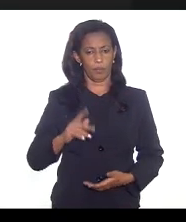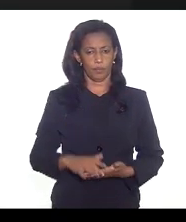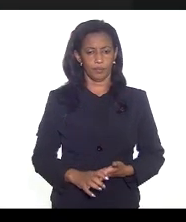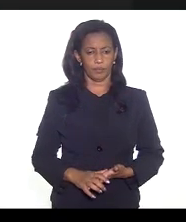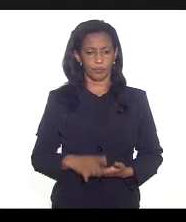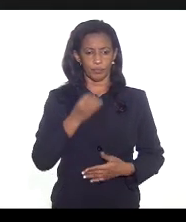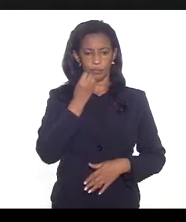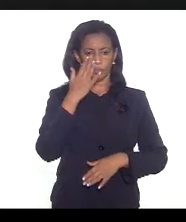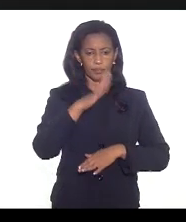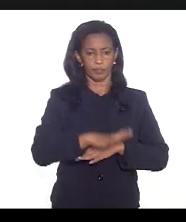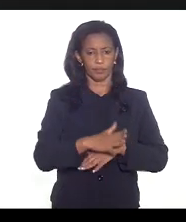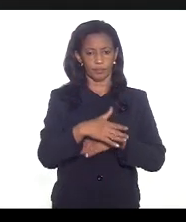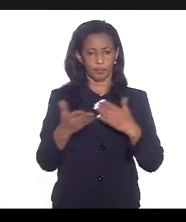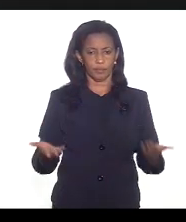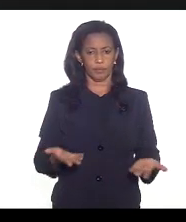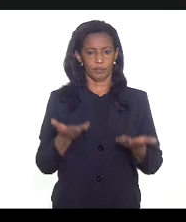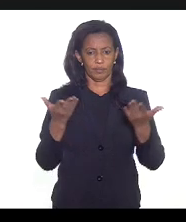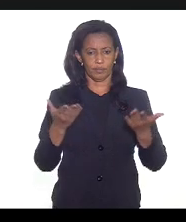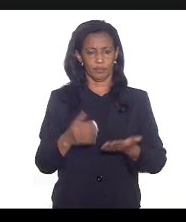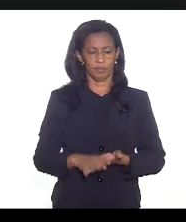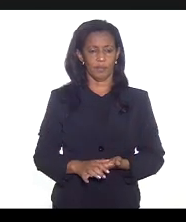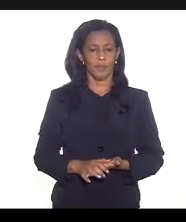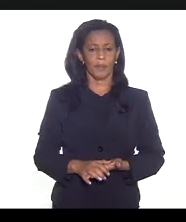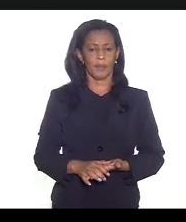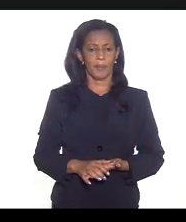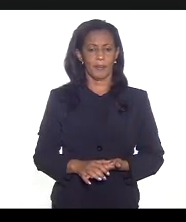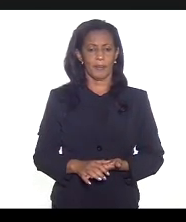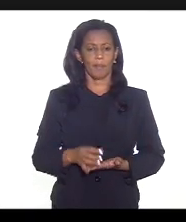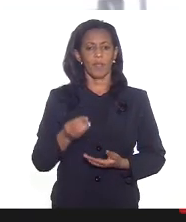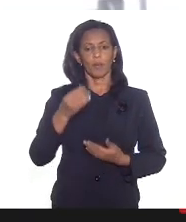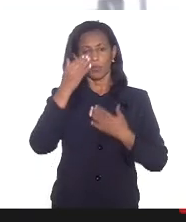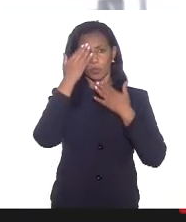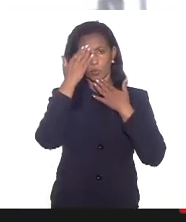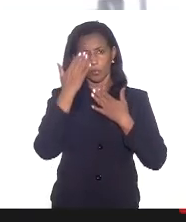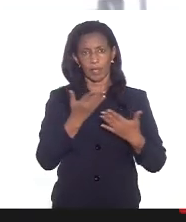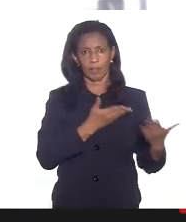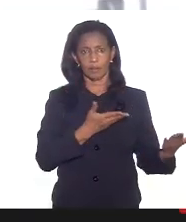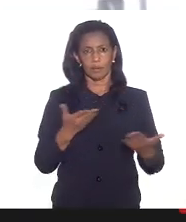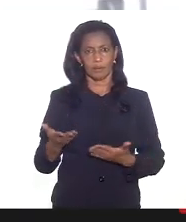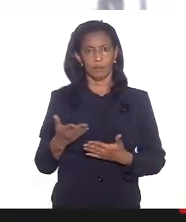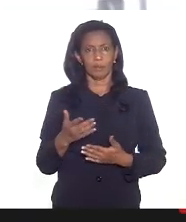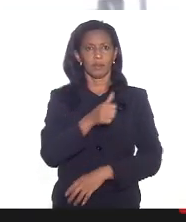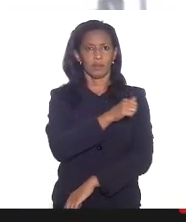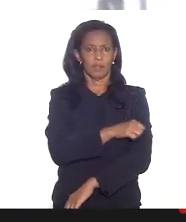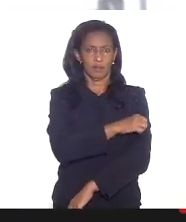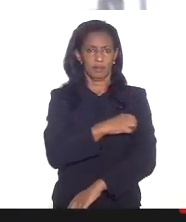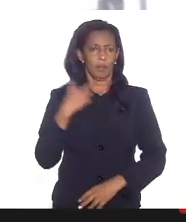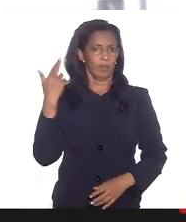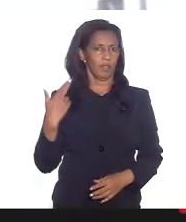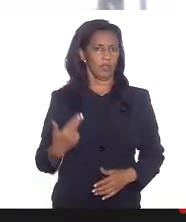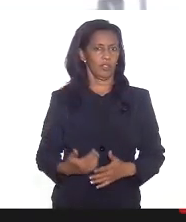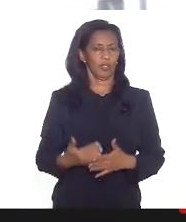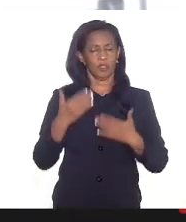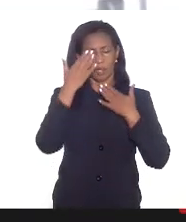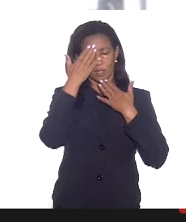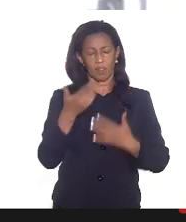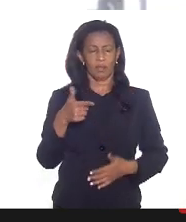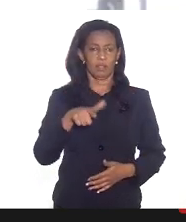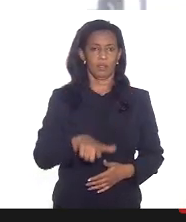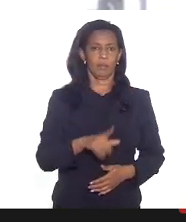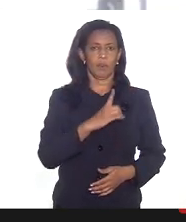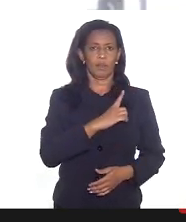Boa tarde a todas botar boa tarde para toda Martha Rocha muito obrigada pelo convite a enfermeira Rejane agradeço